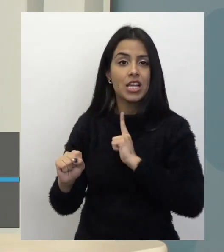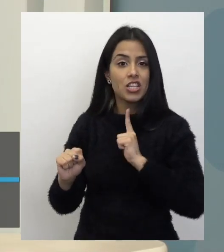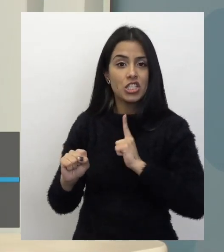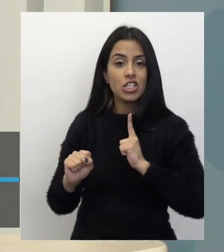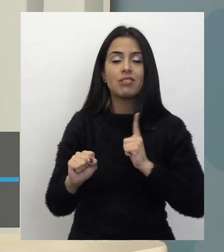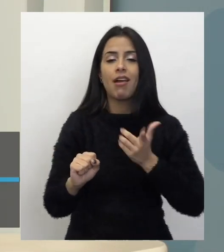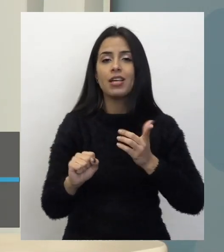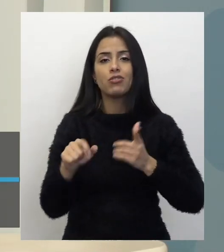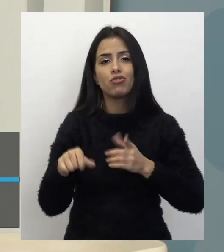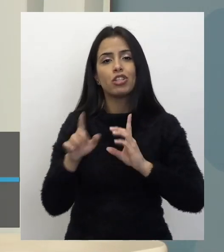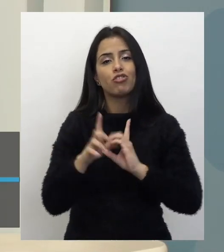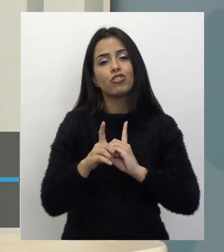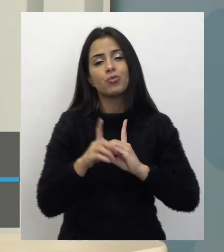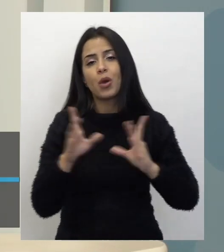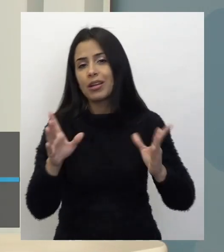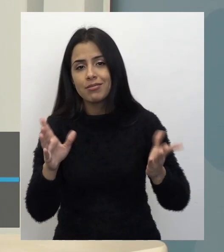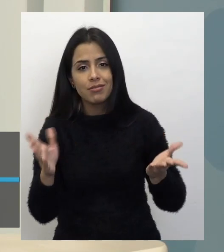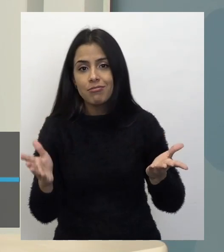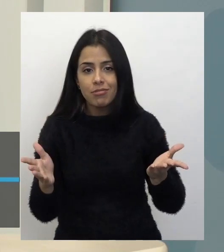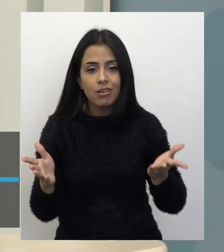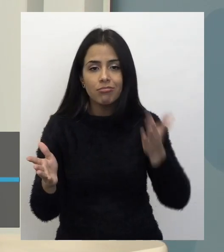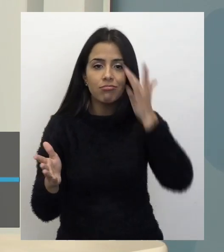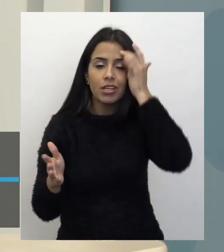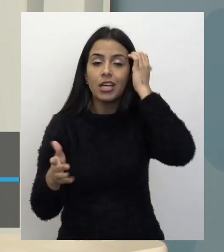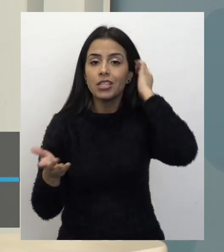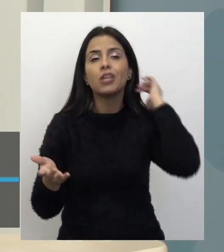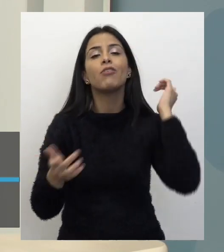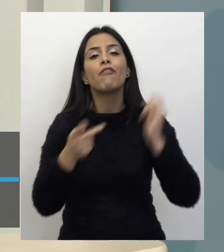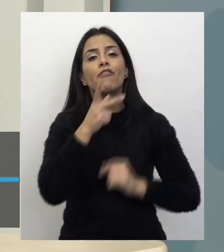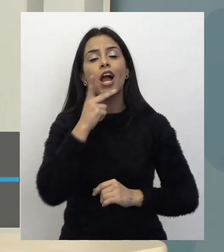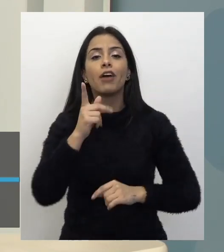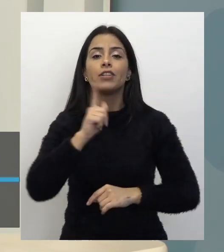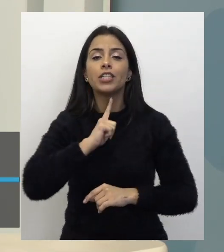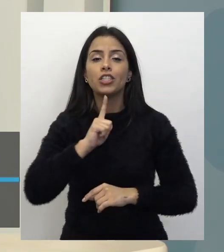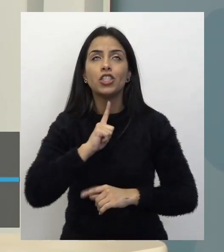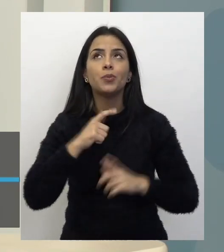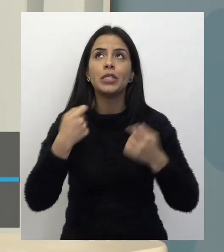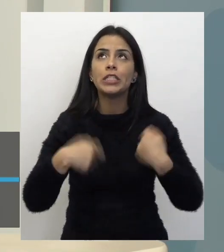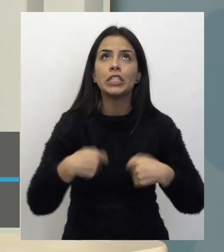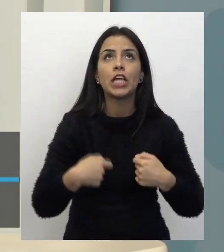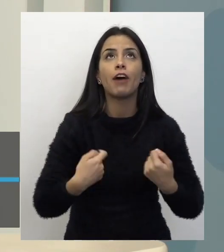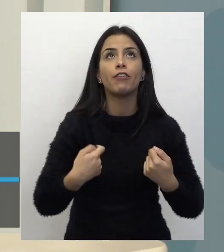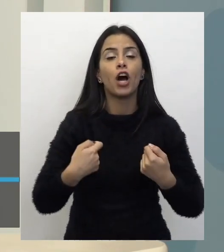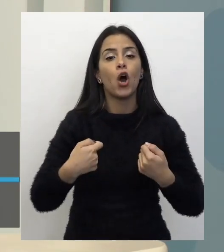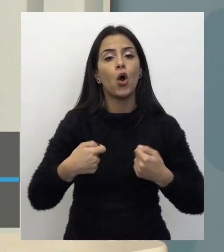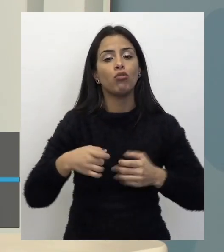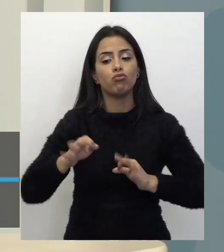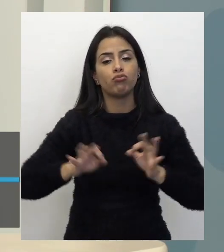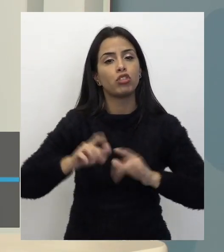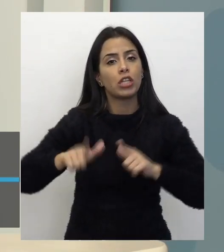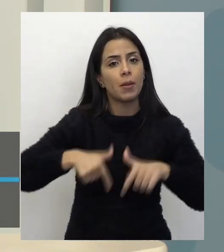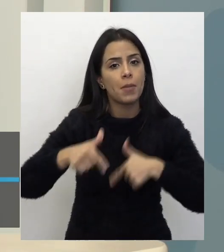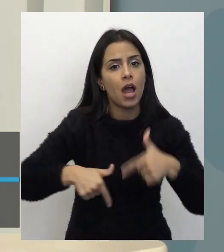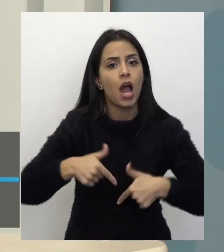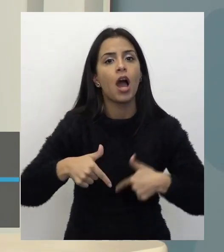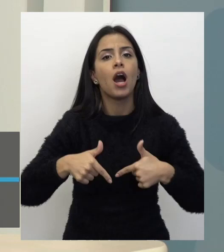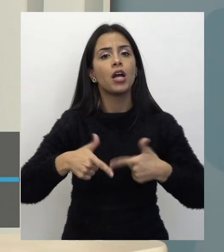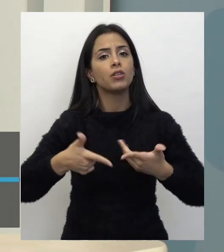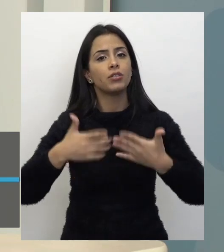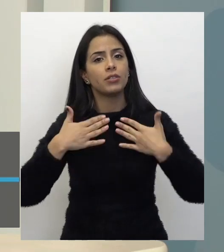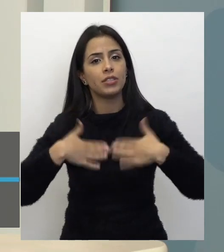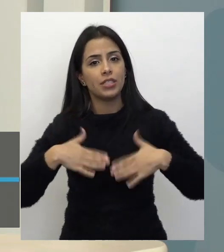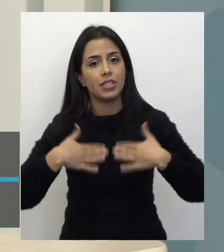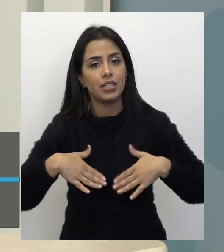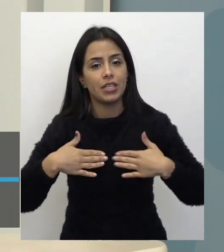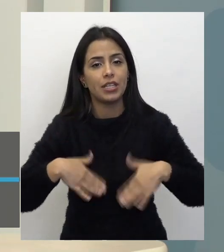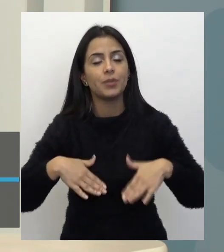um cidadão era necessário o ócio, o preparo, era necessário filosofar. Então, 2 polis com